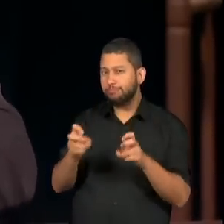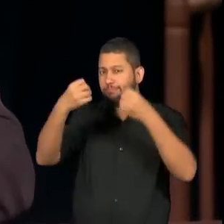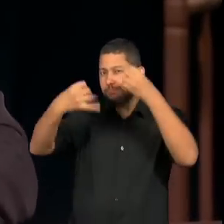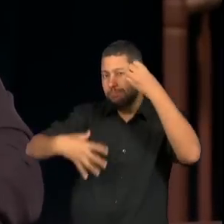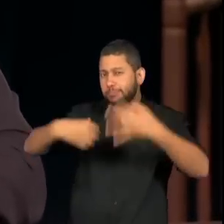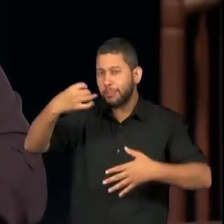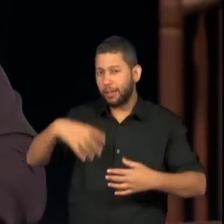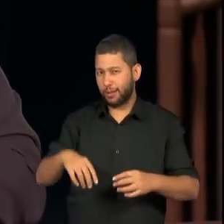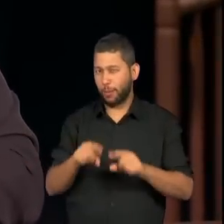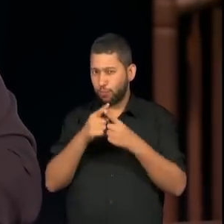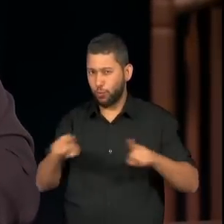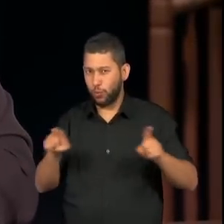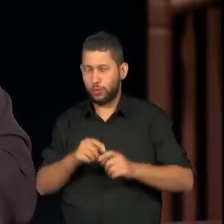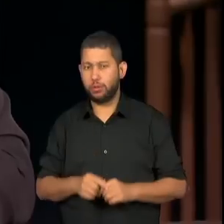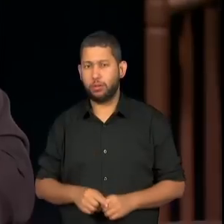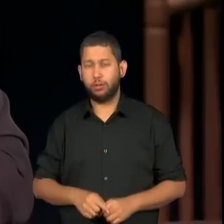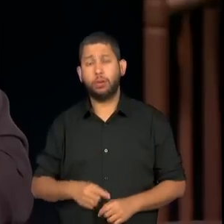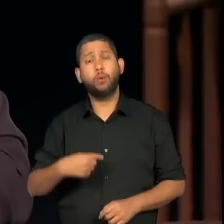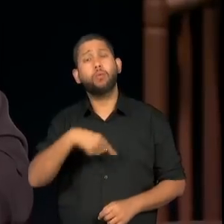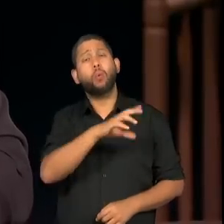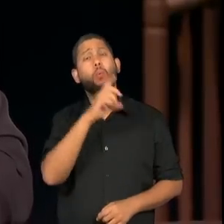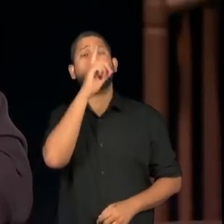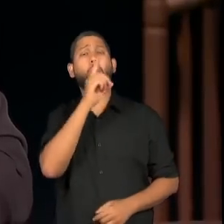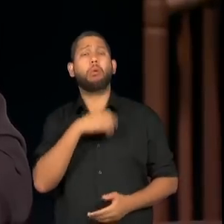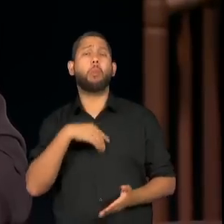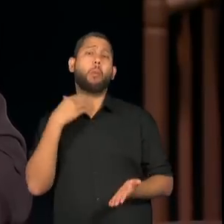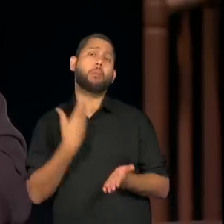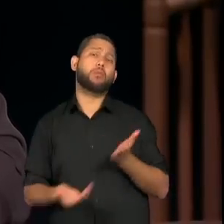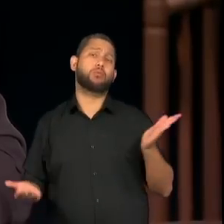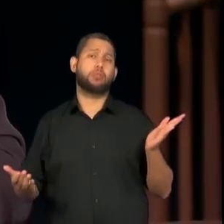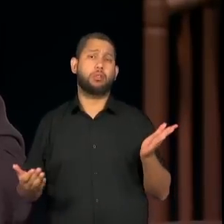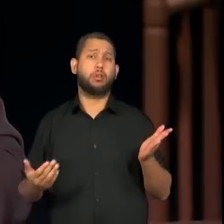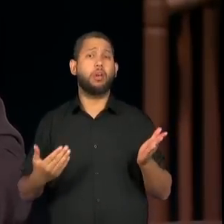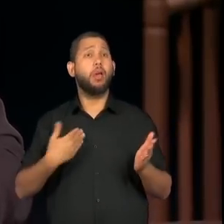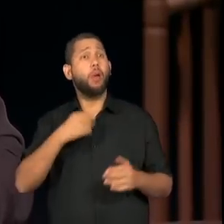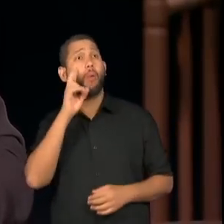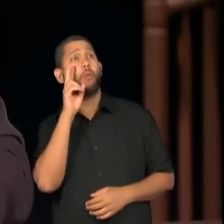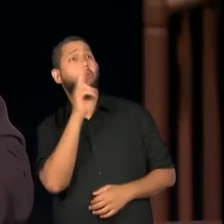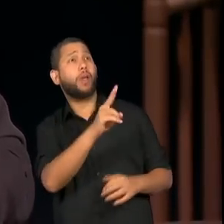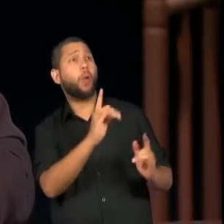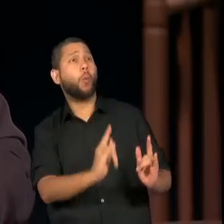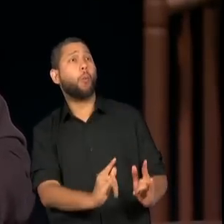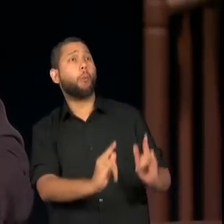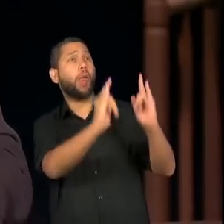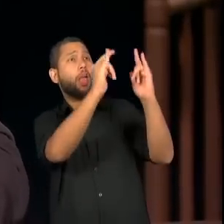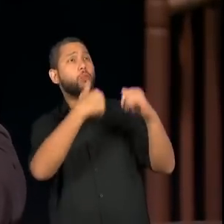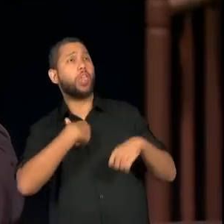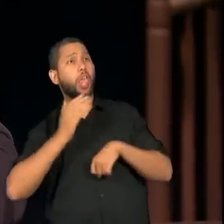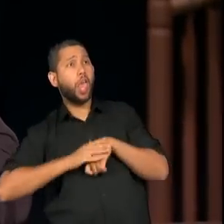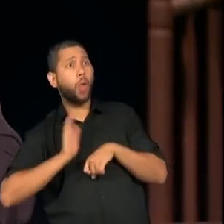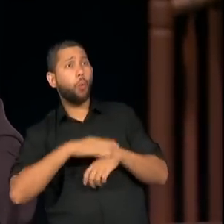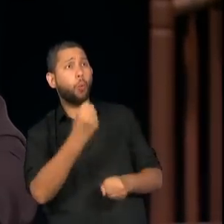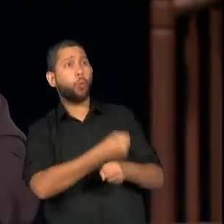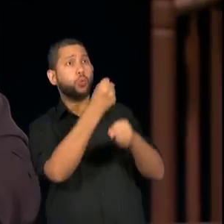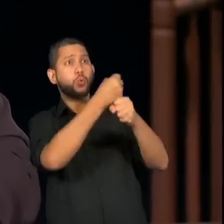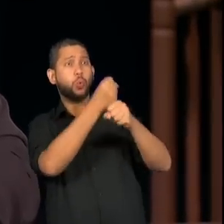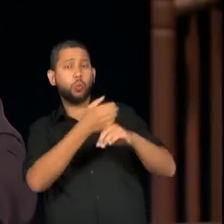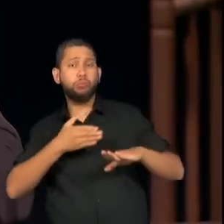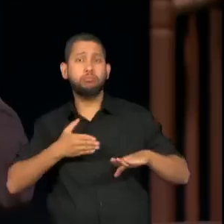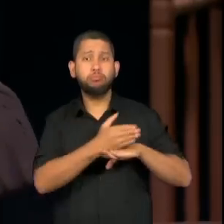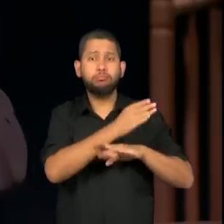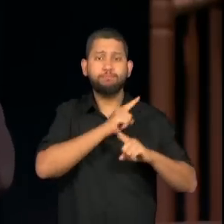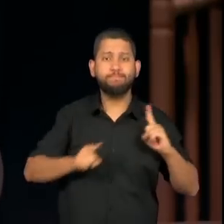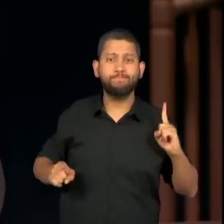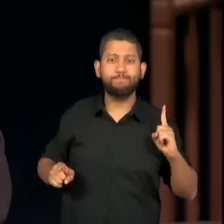dos versos: meu domingo tá perdido, eu nem posso olhar pro prédio que eu ajudei a fazer. O